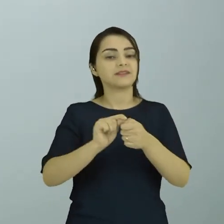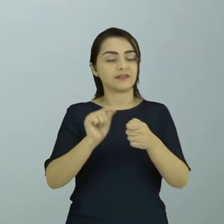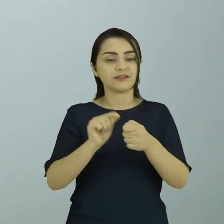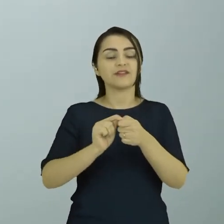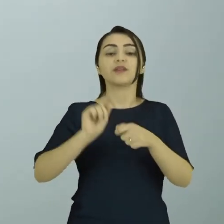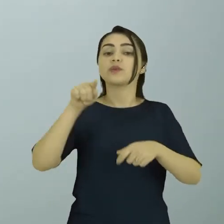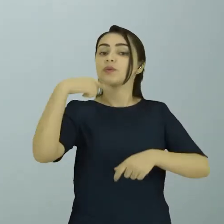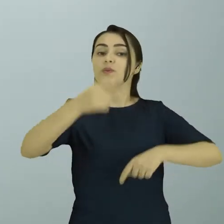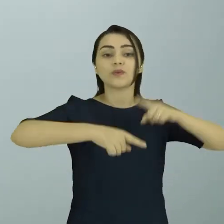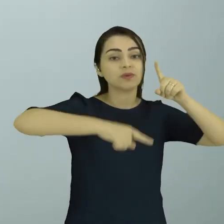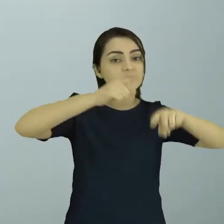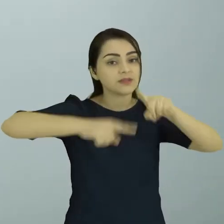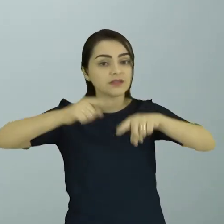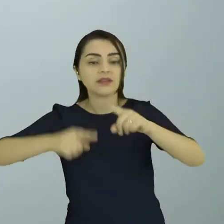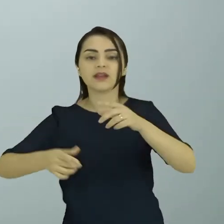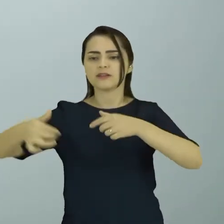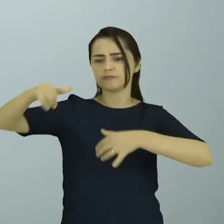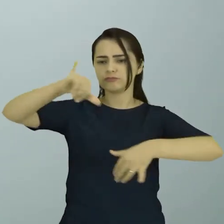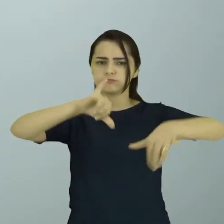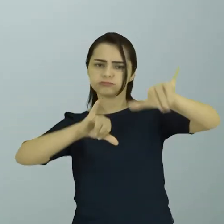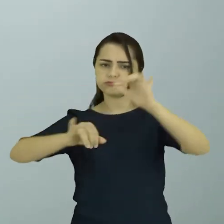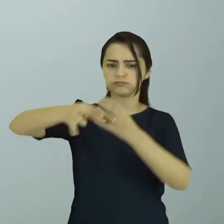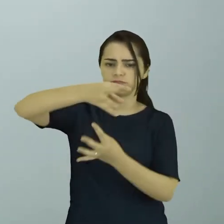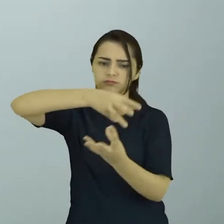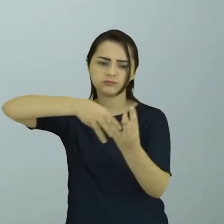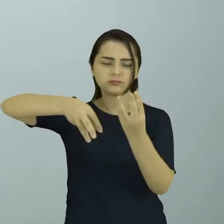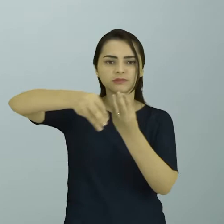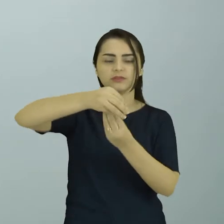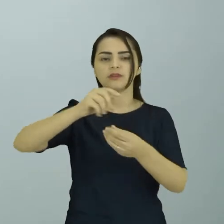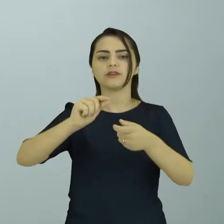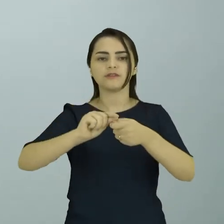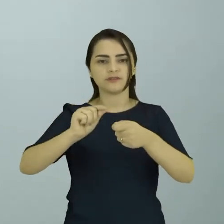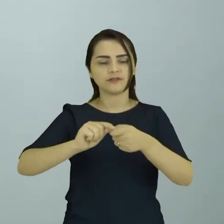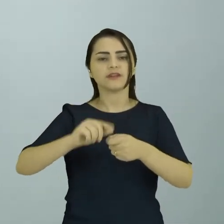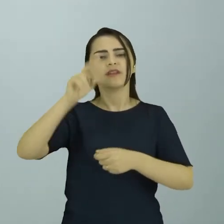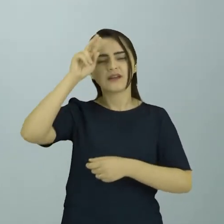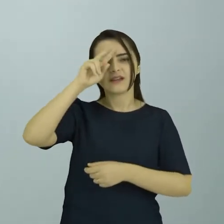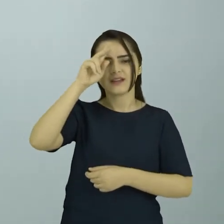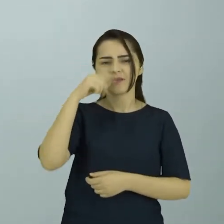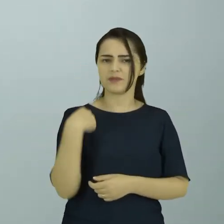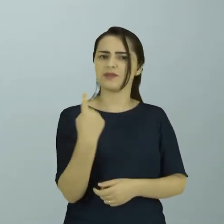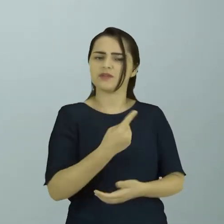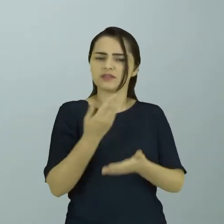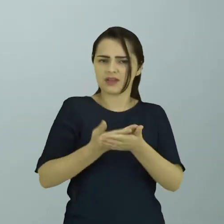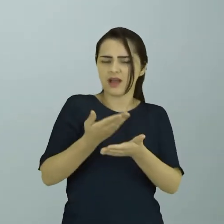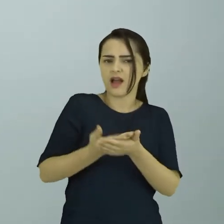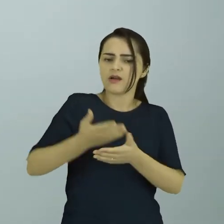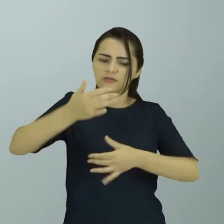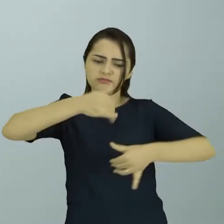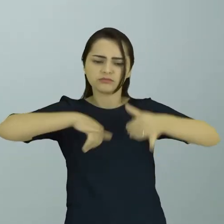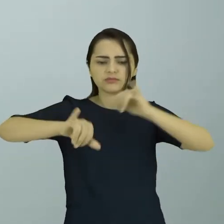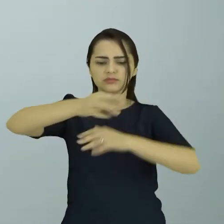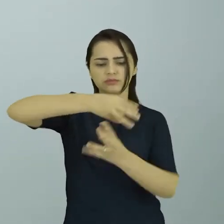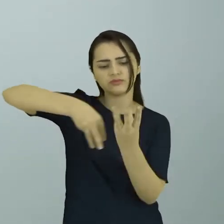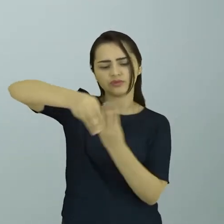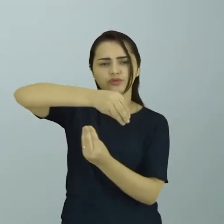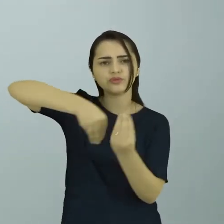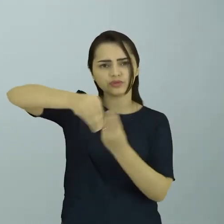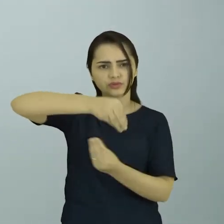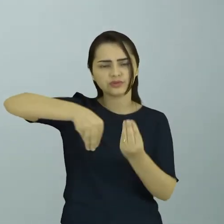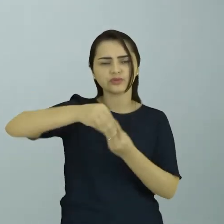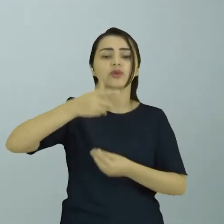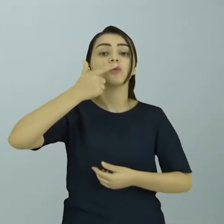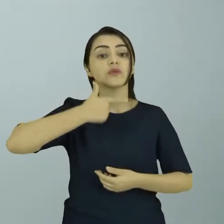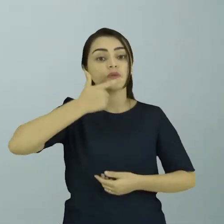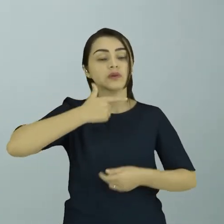foi acrescentado outras substâncias e dessas substâncias, lembra lá da nossa aula de misturas? O queijo, ele é preparado